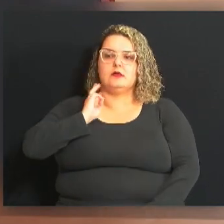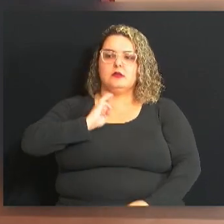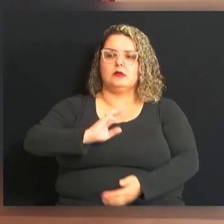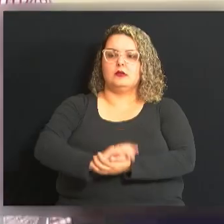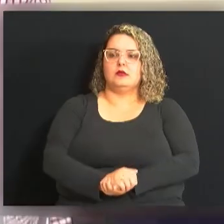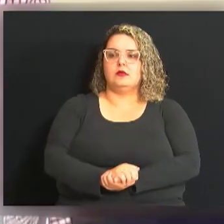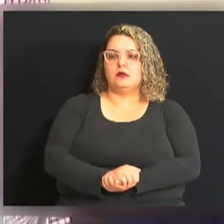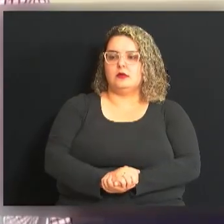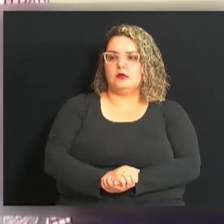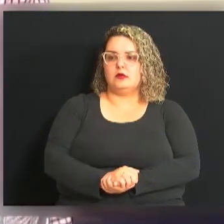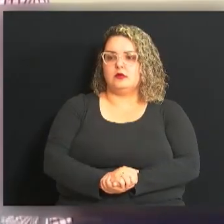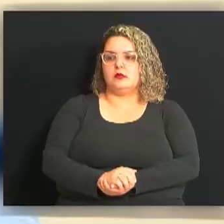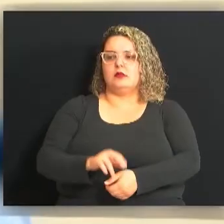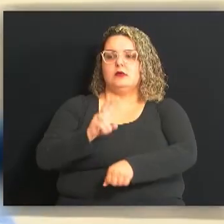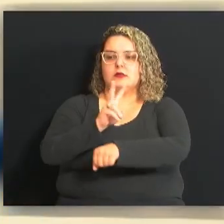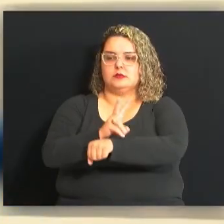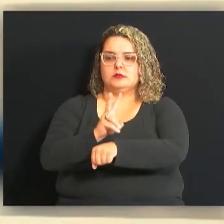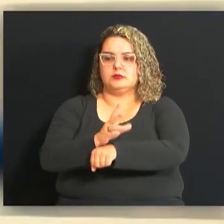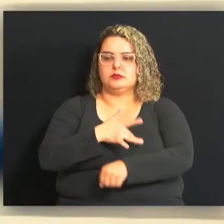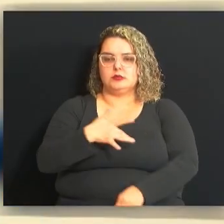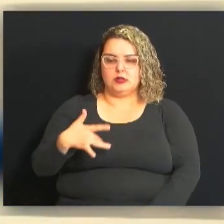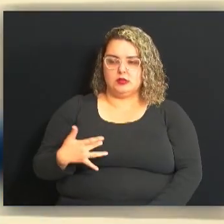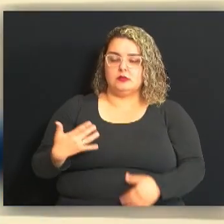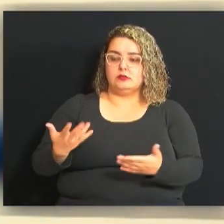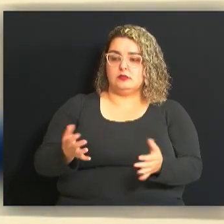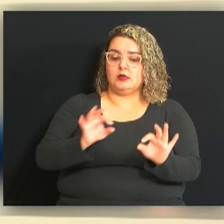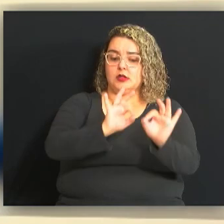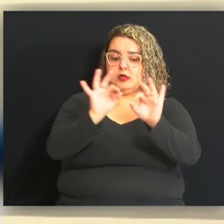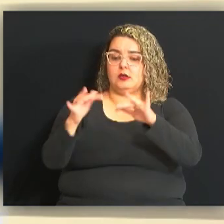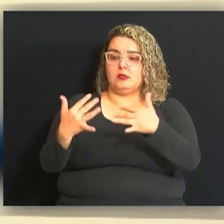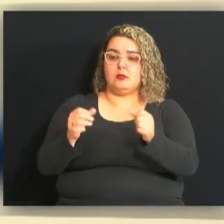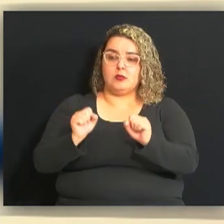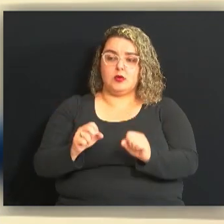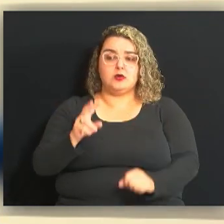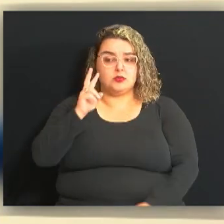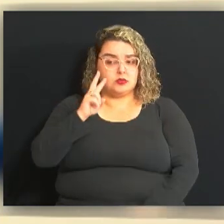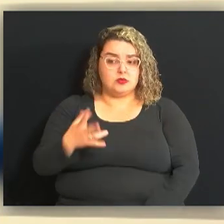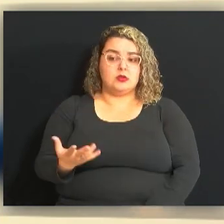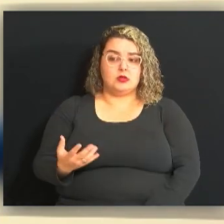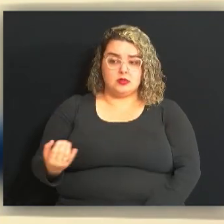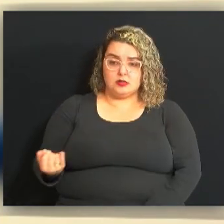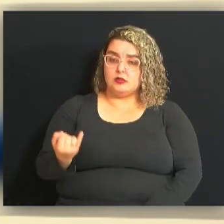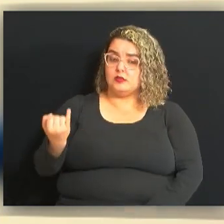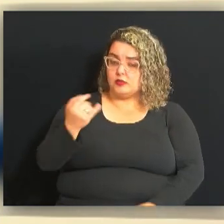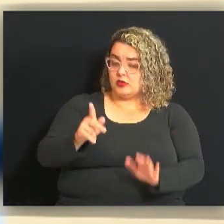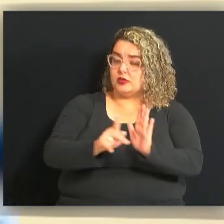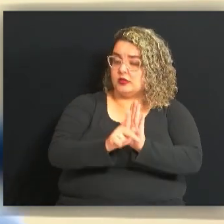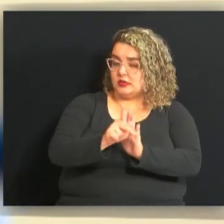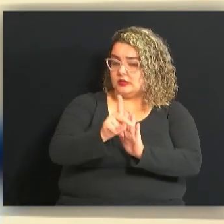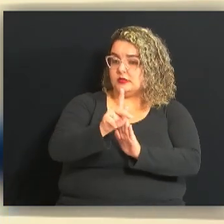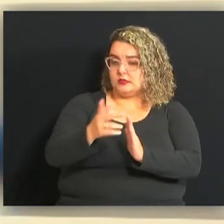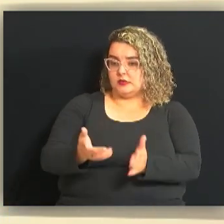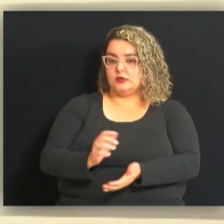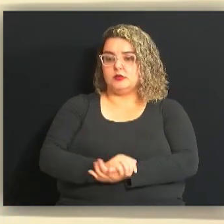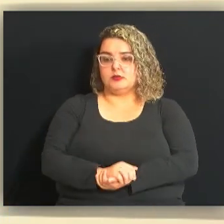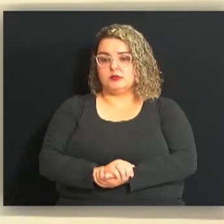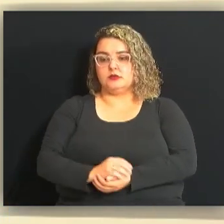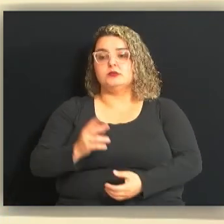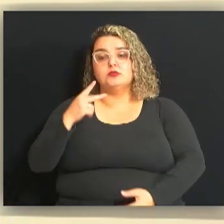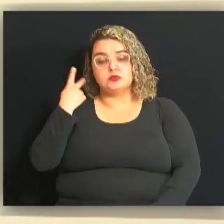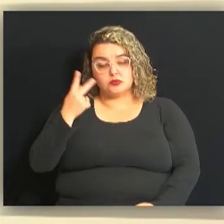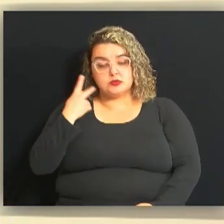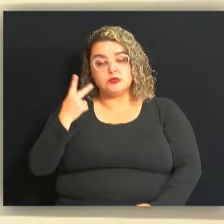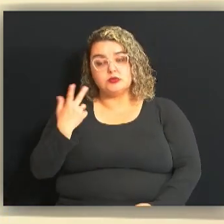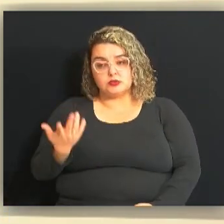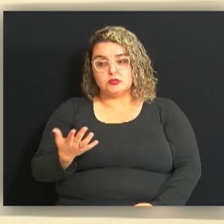que vamos cuidar da saúde. Quem nos acompanhou pôde ver que são projetos importantes. E os vereadores, que